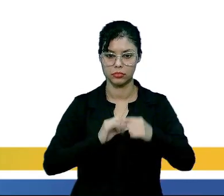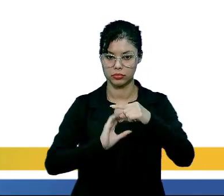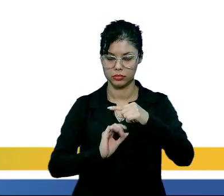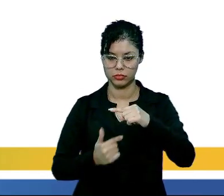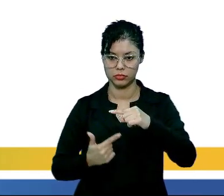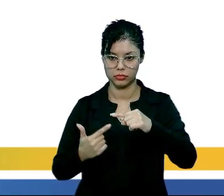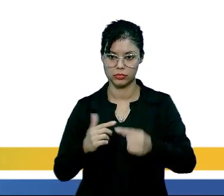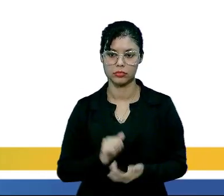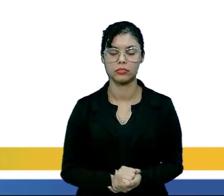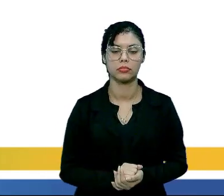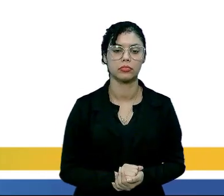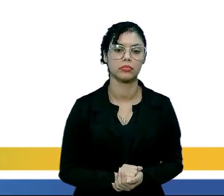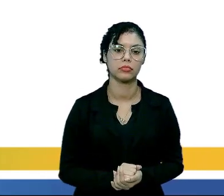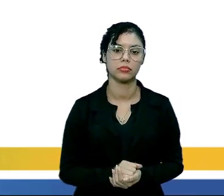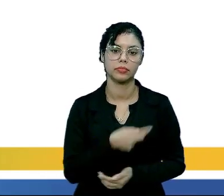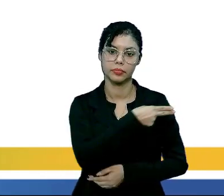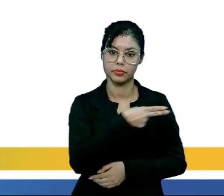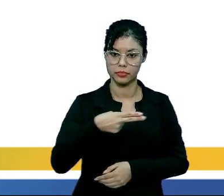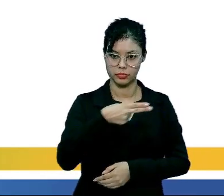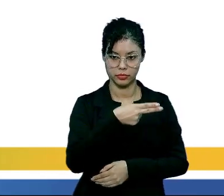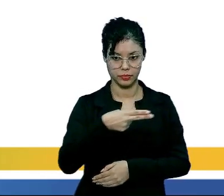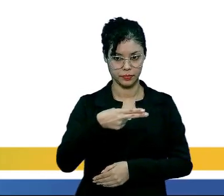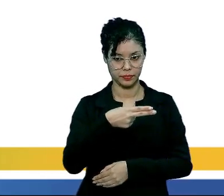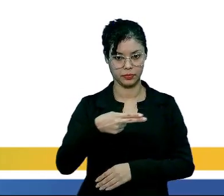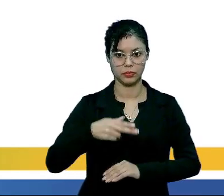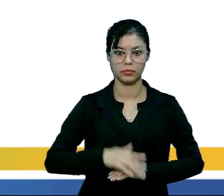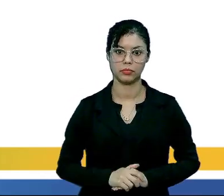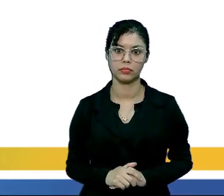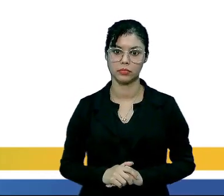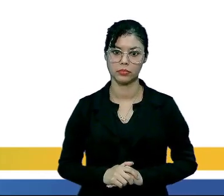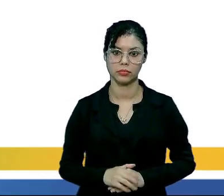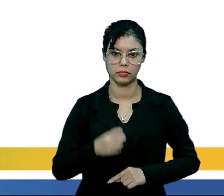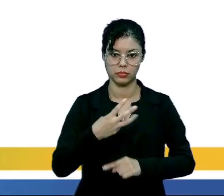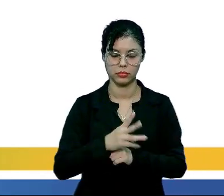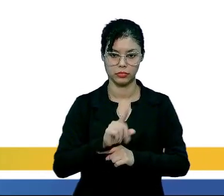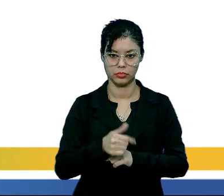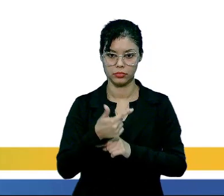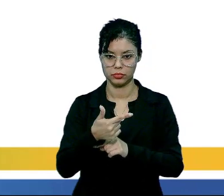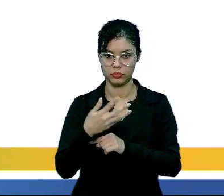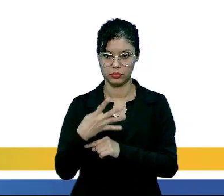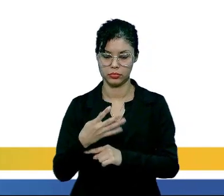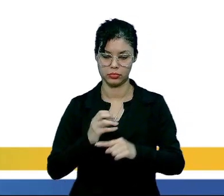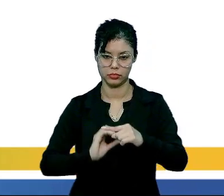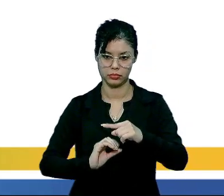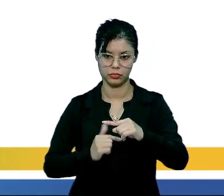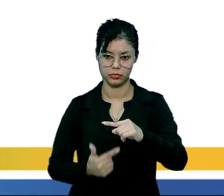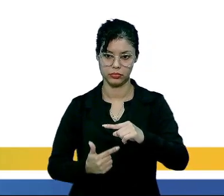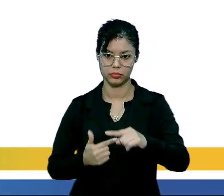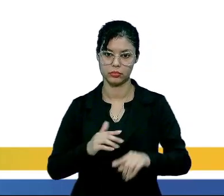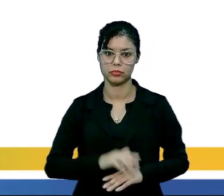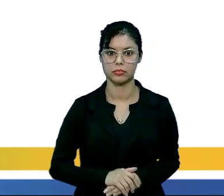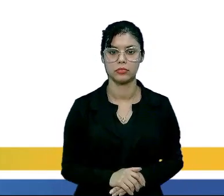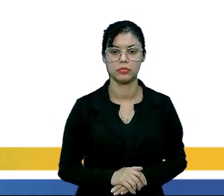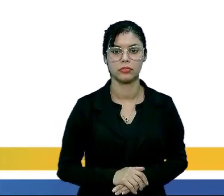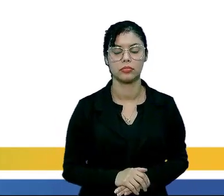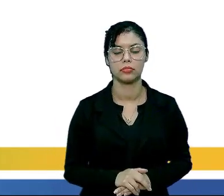sobre 0,2, que é o valor do PCl5, tá? 1,8 vezes 1,8